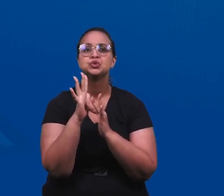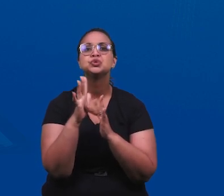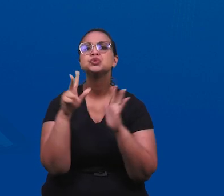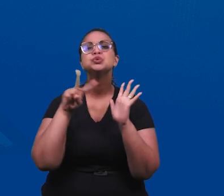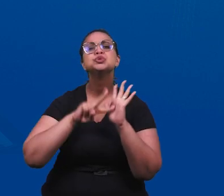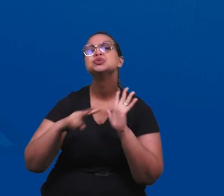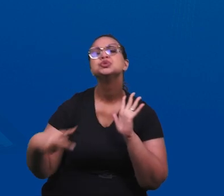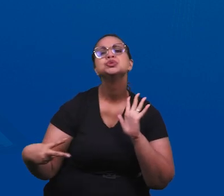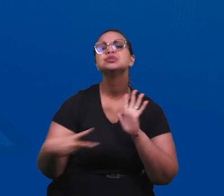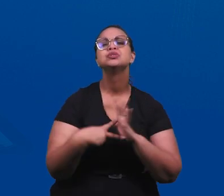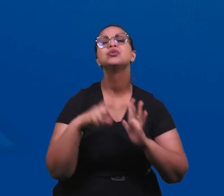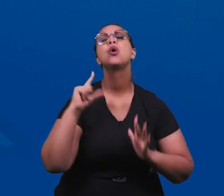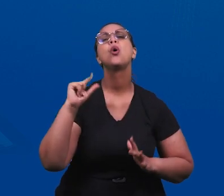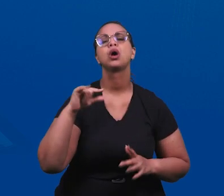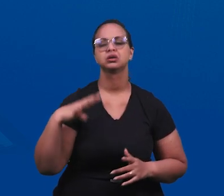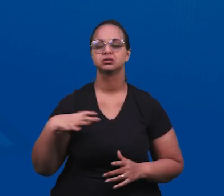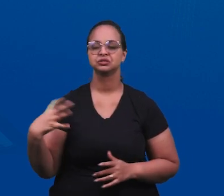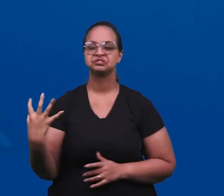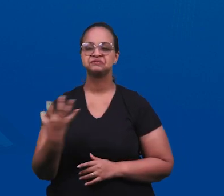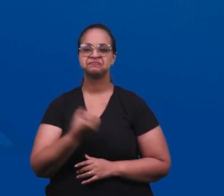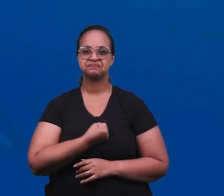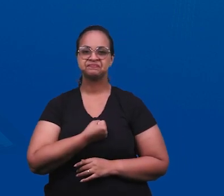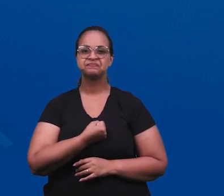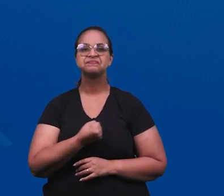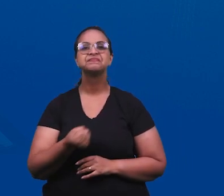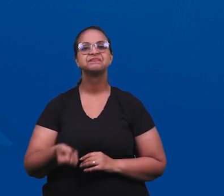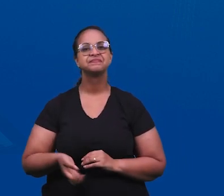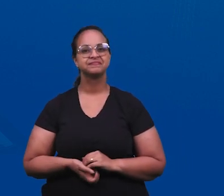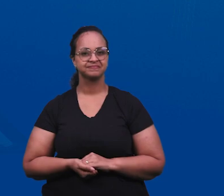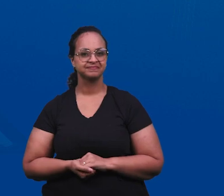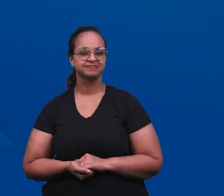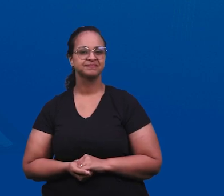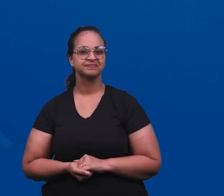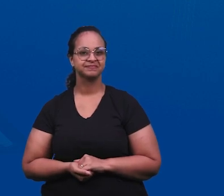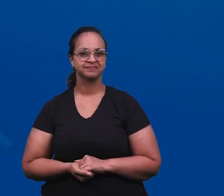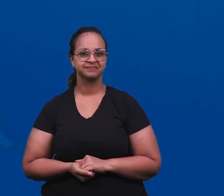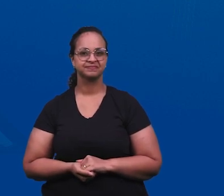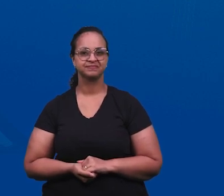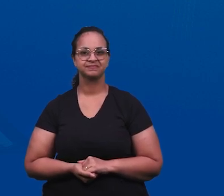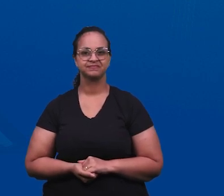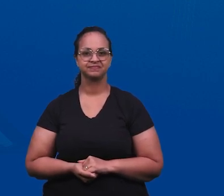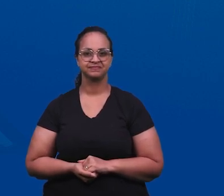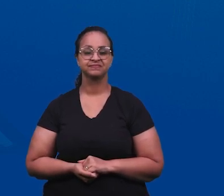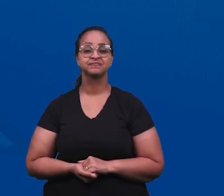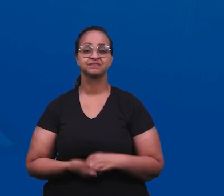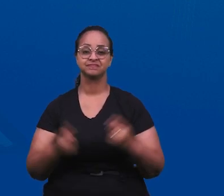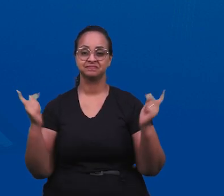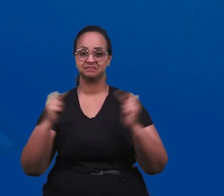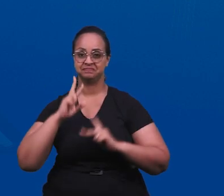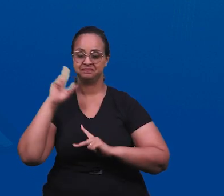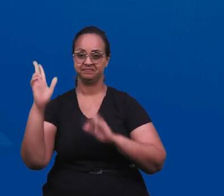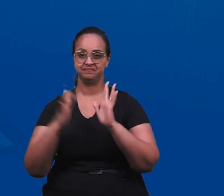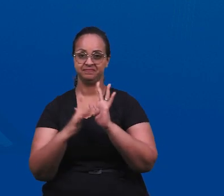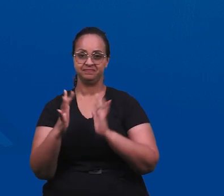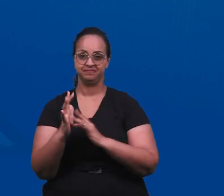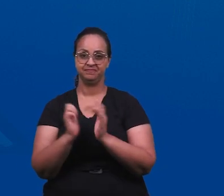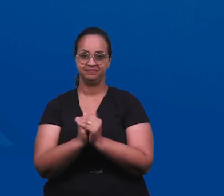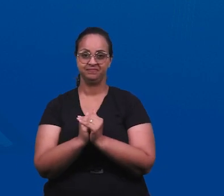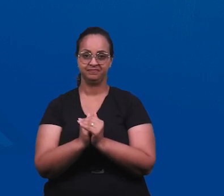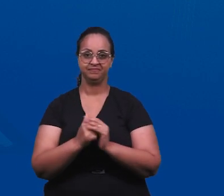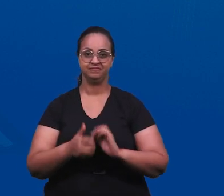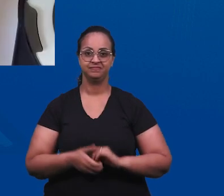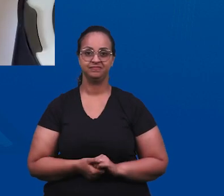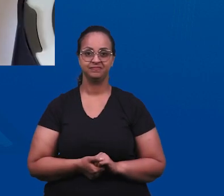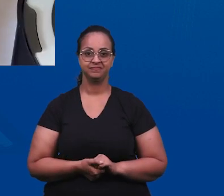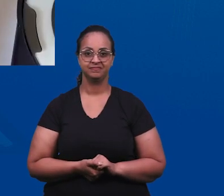la perla preciosa que es el Señor Jesús y que es la salvación, la paz del